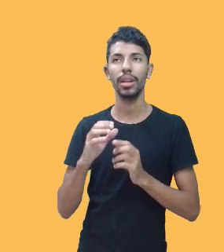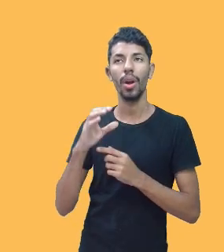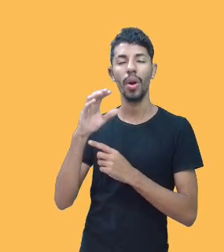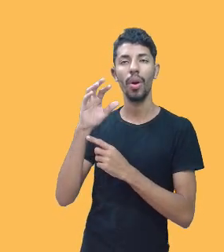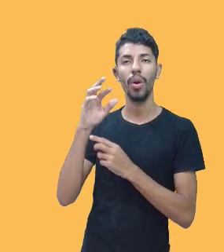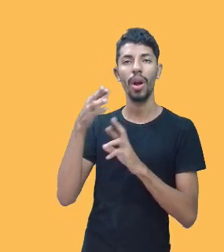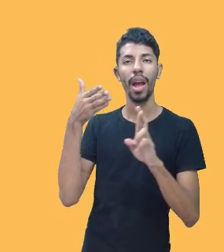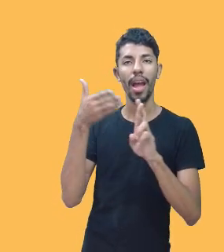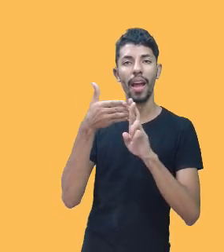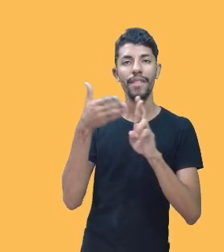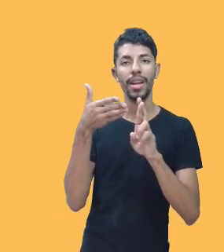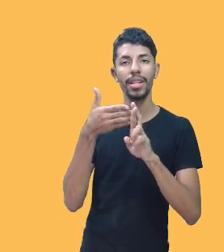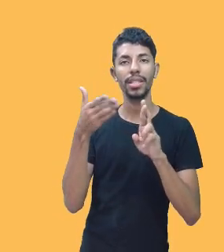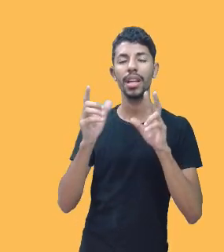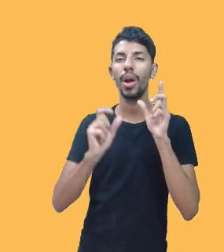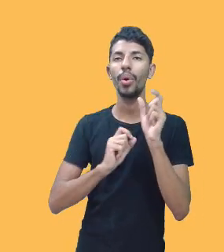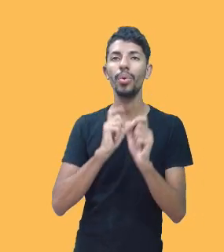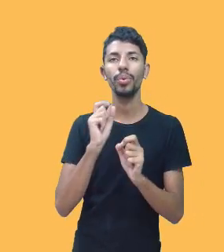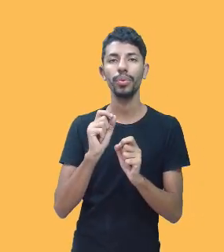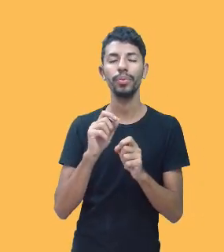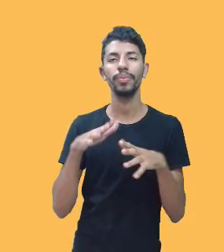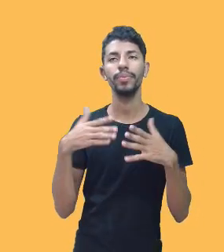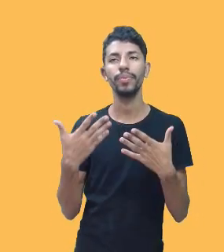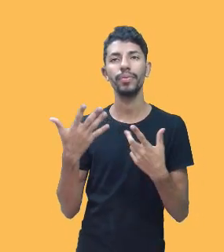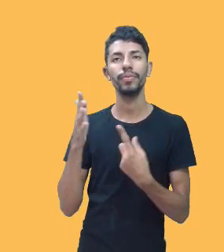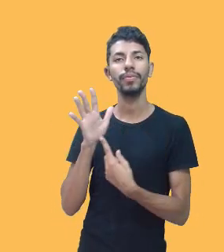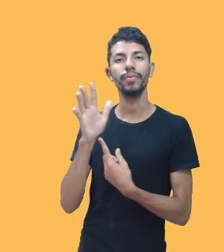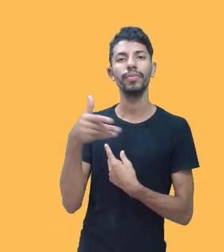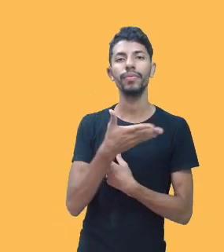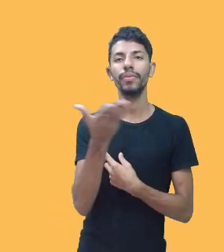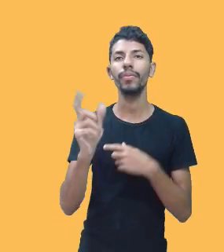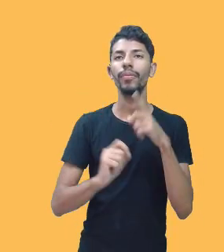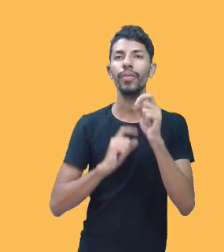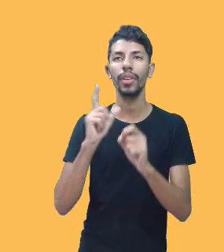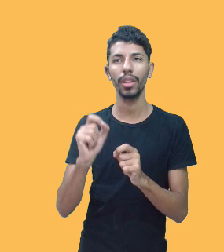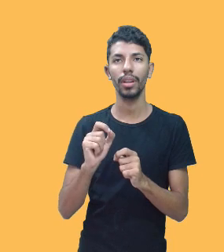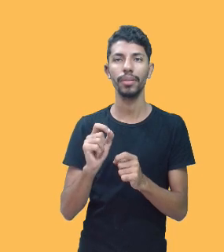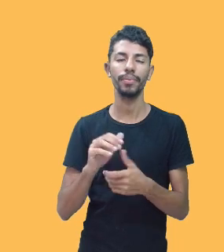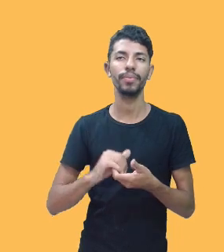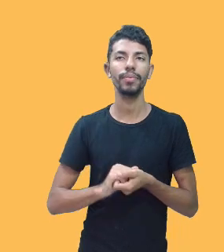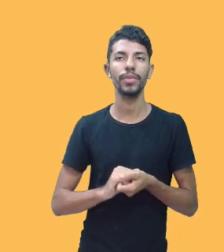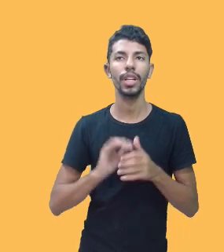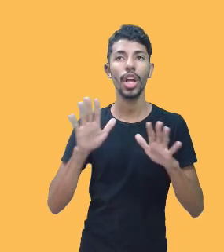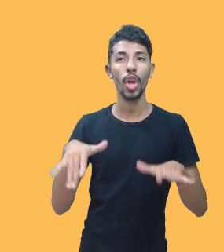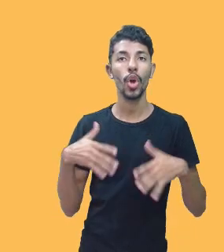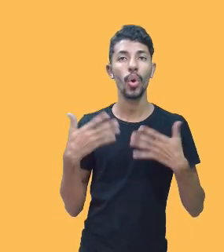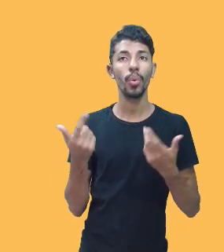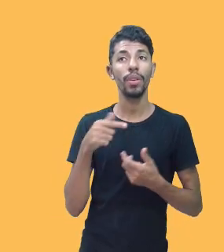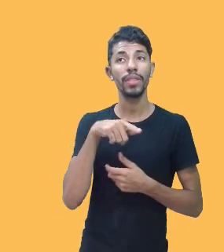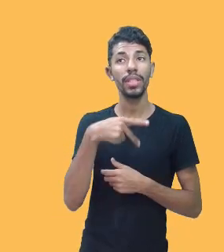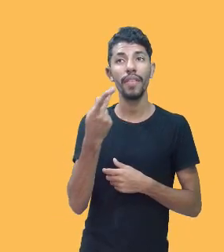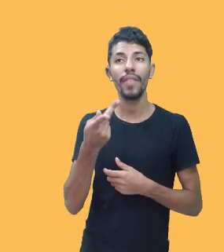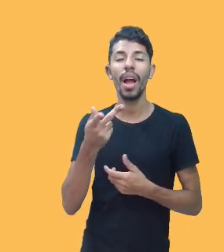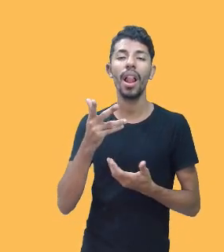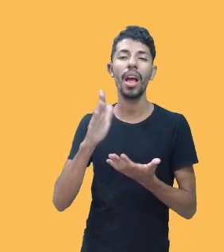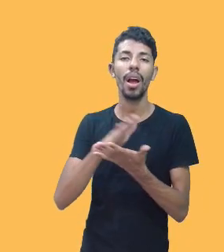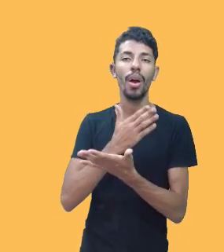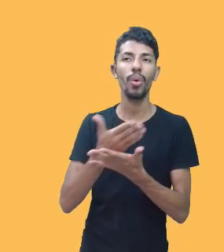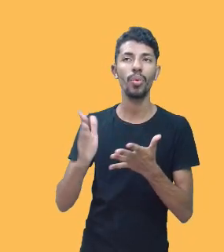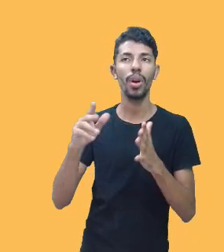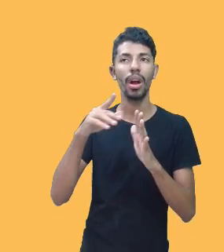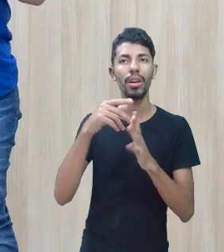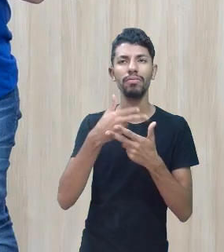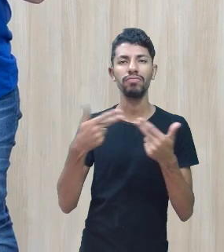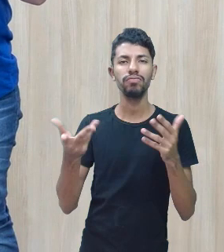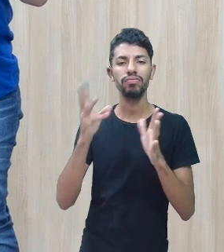Então, eu trago para vocês aqui essa coesão que é quando você fala alguma coisa no texto.